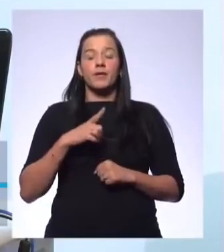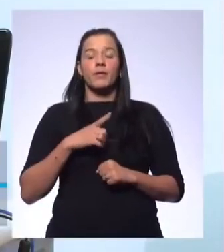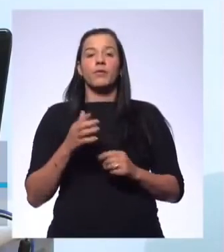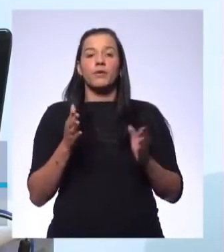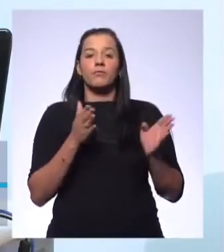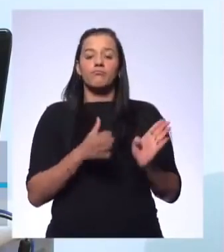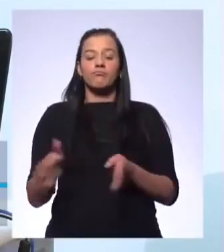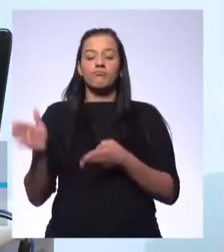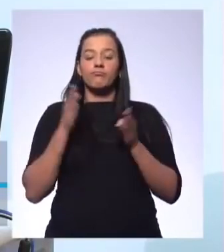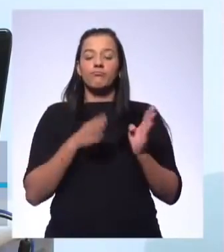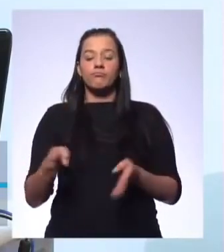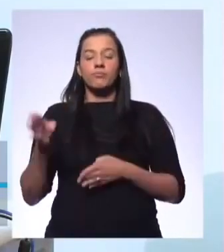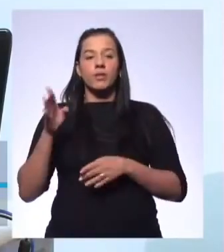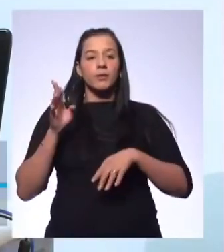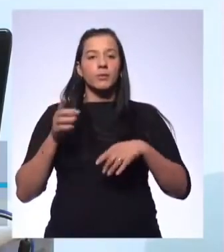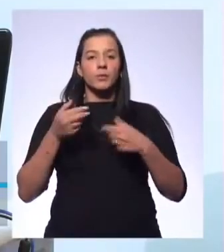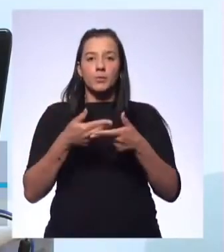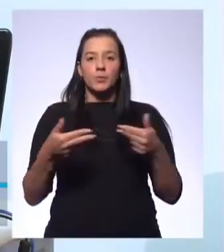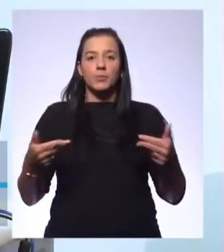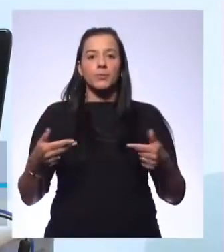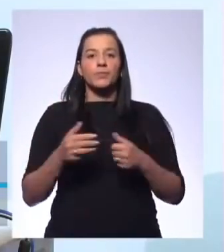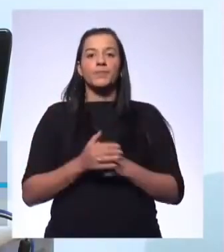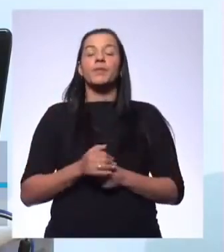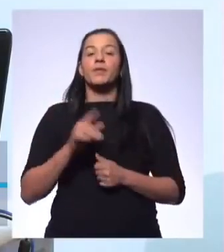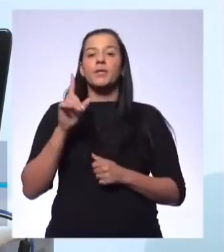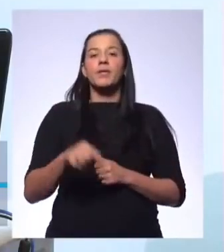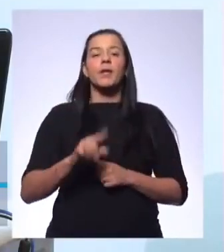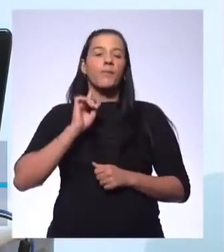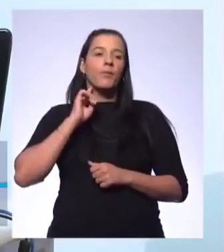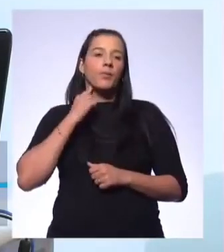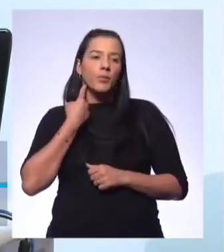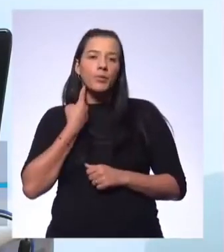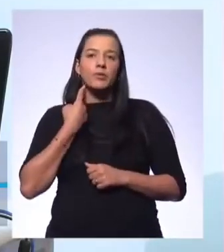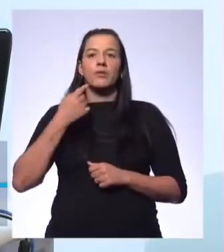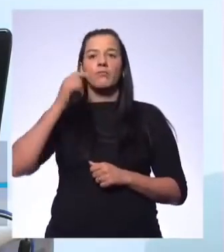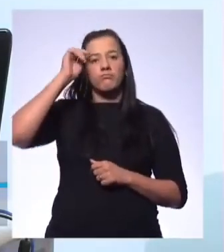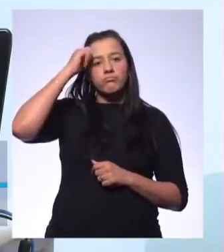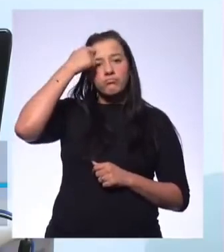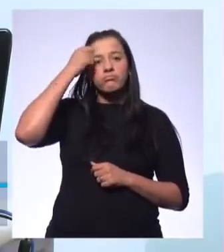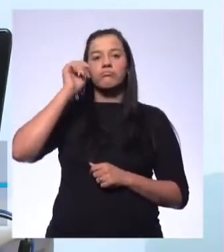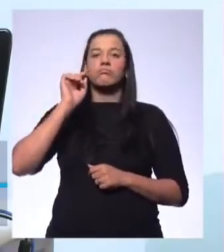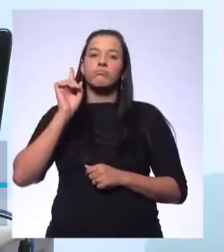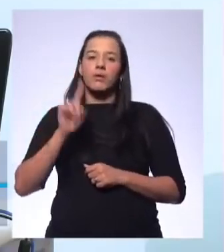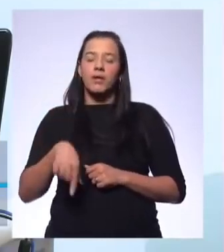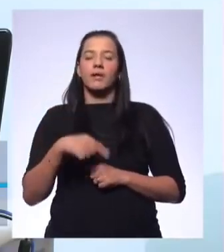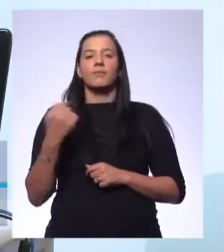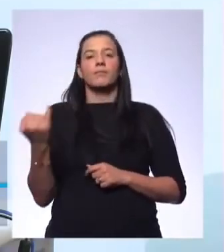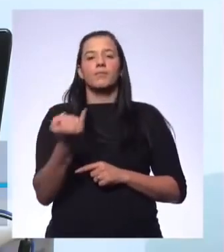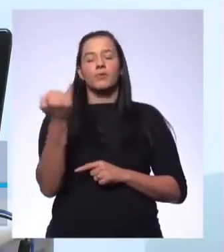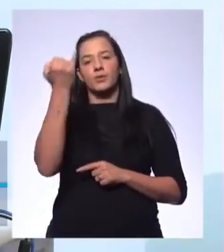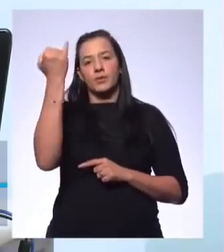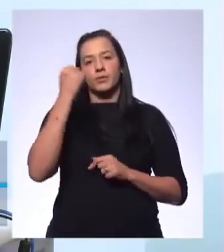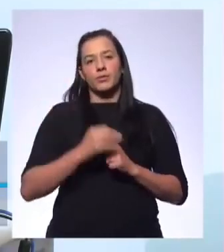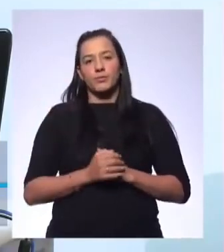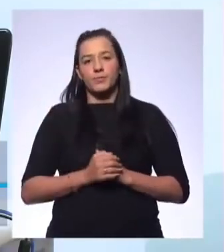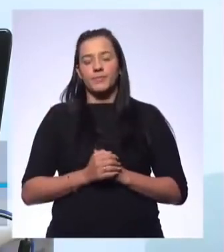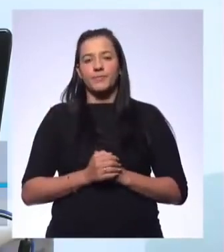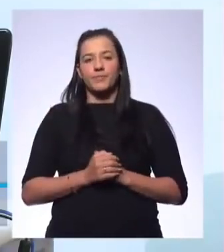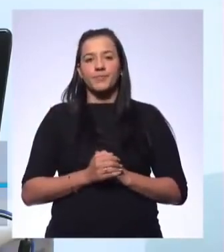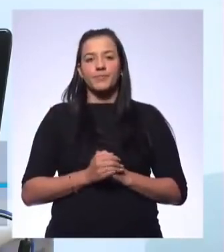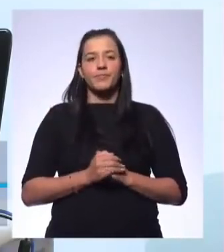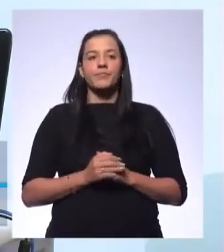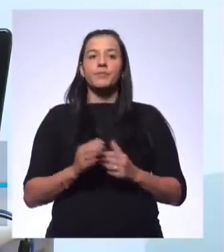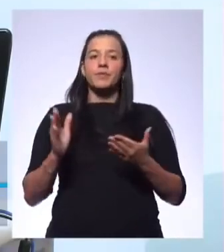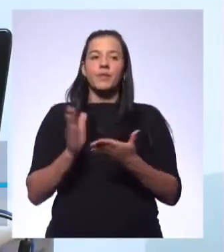distribuição dessas mercadorias. E a poluição, né, do carvão ali é um ponto muito importante. Eu